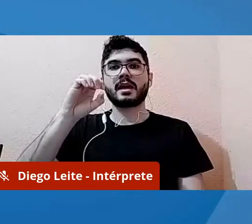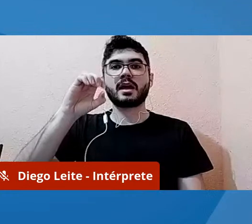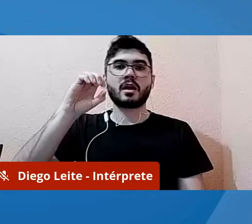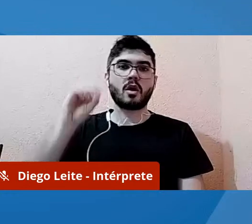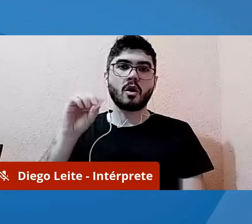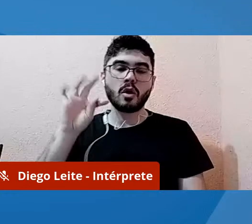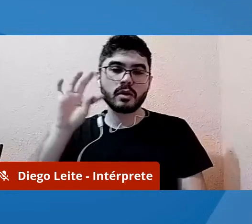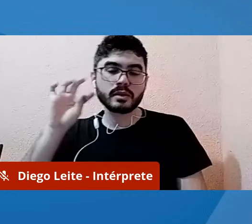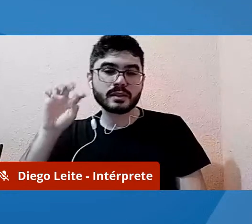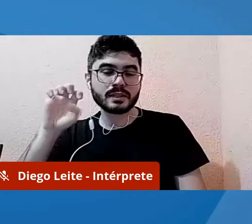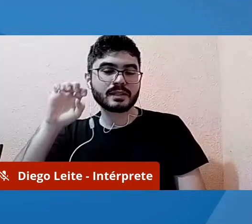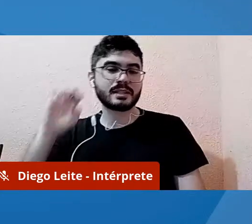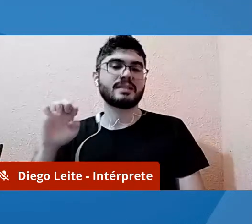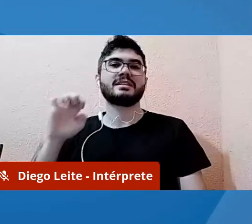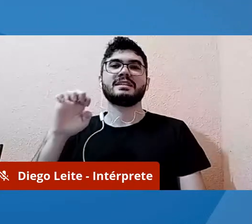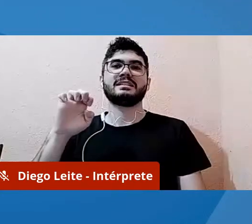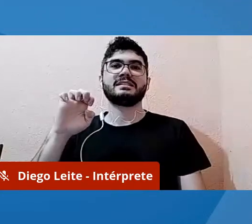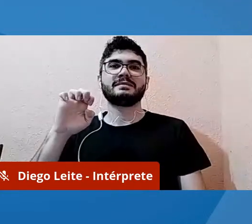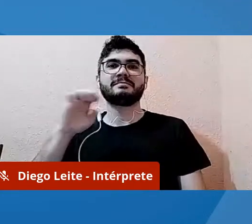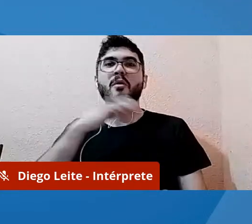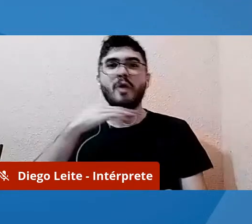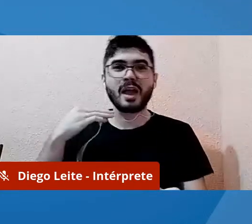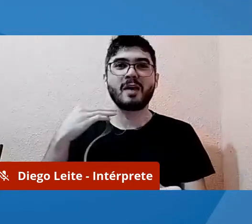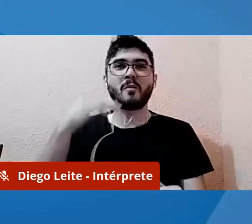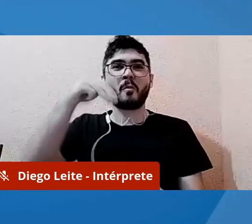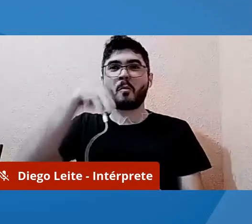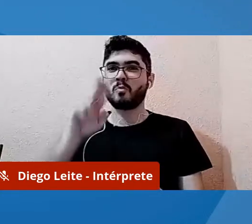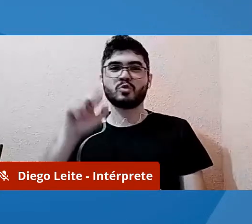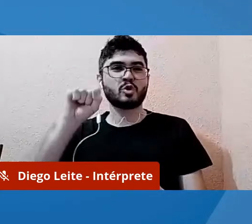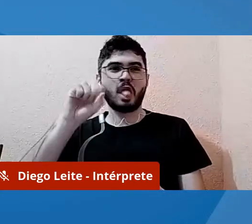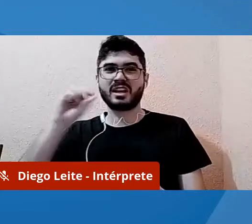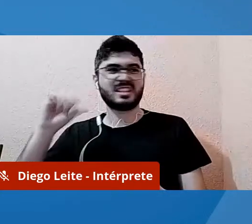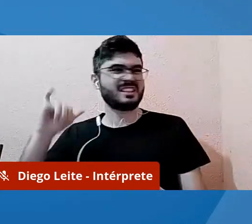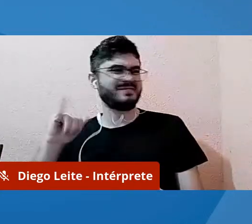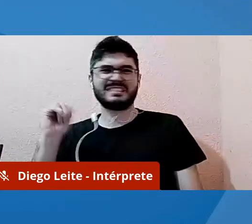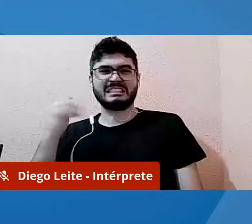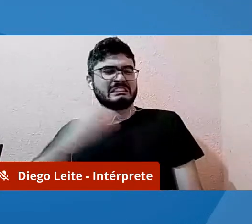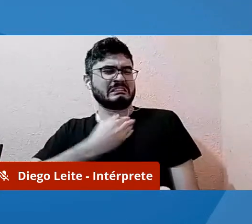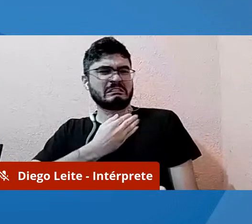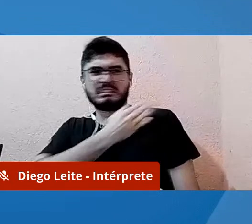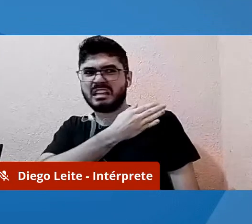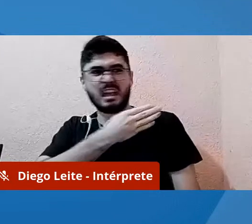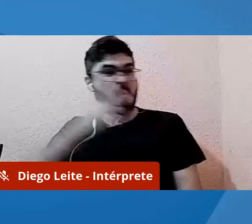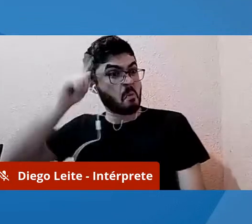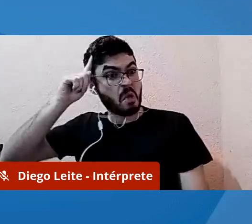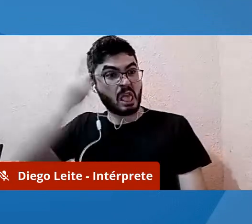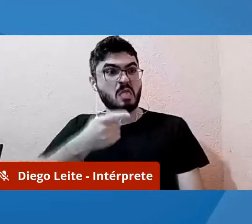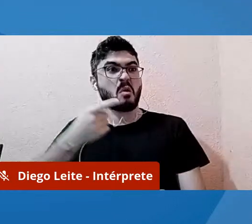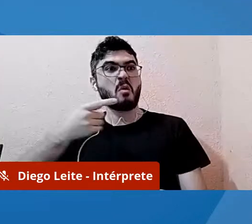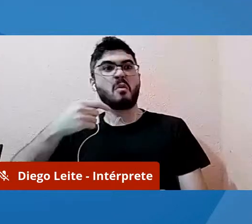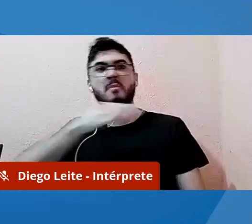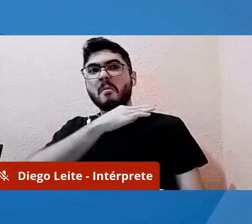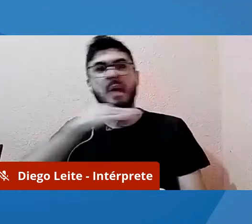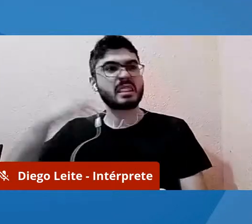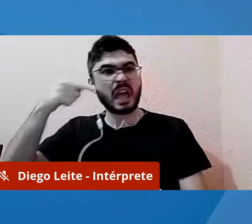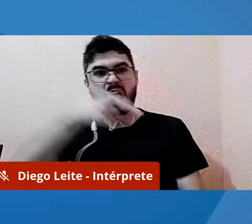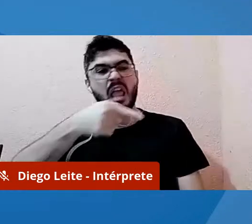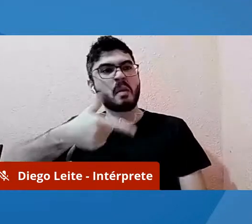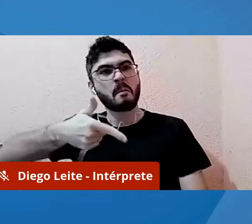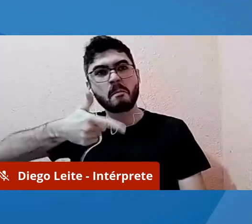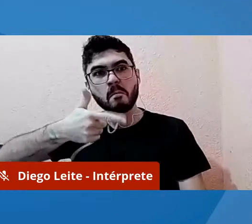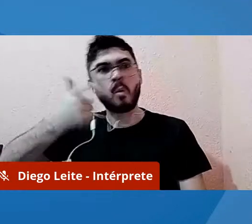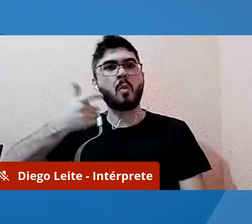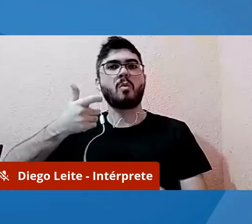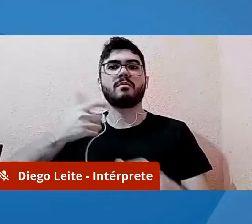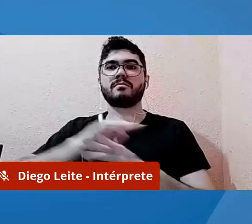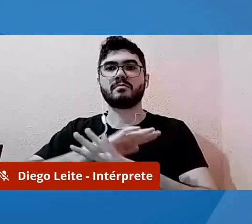que Mussolini odiava. Né? Então, Mussolini deu ordem de matar ele e, a partir daí, bom, né, acabou.